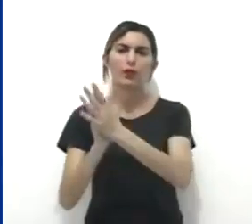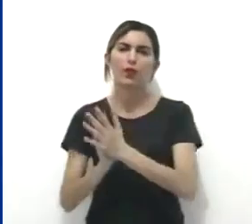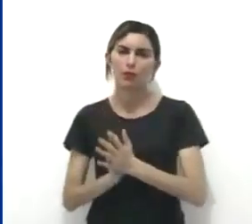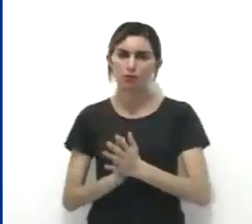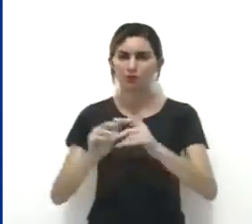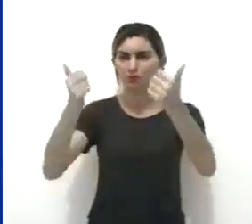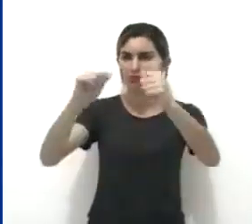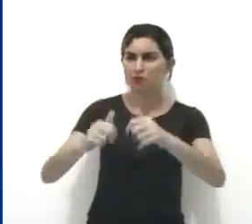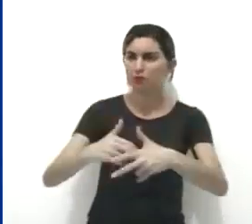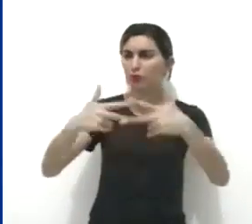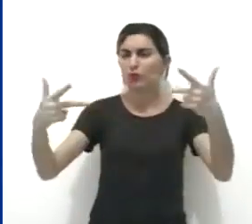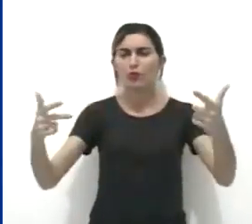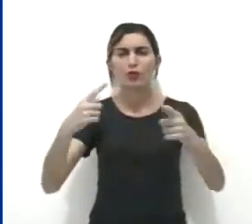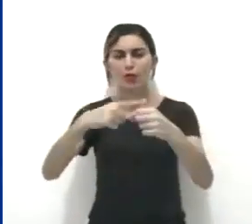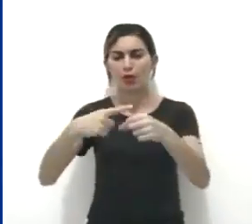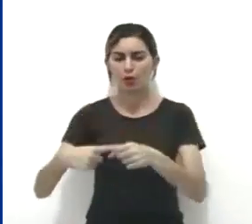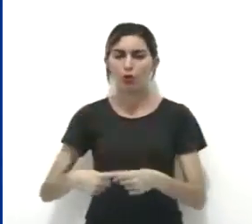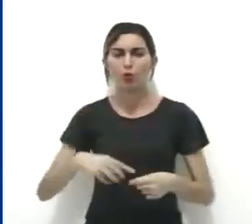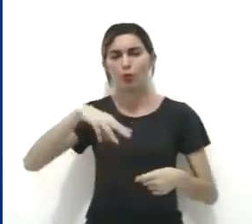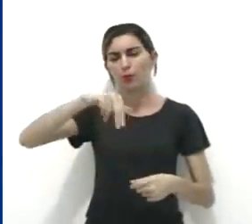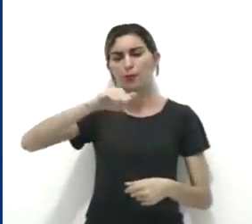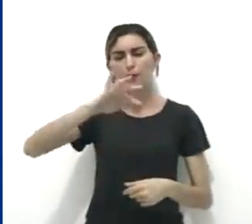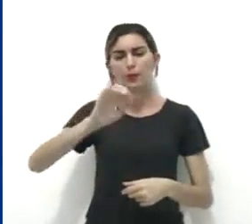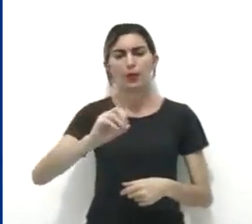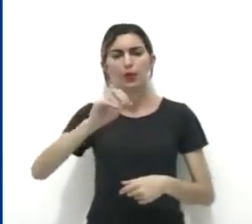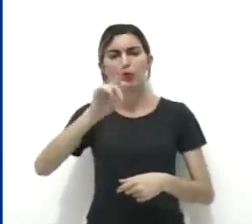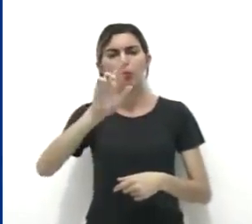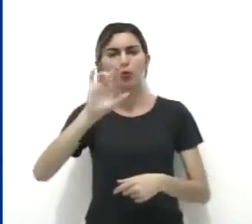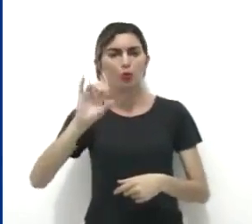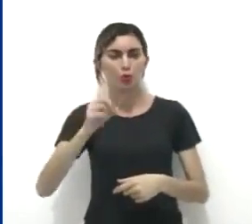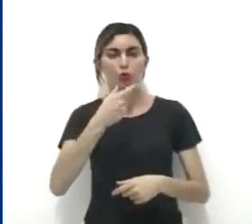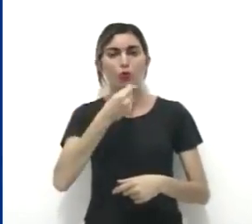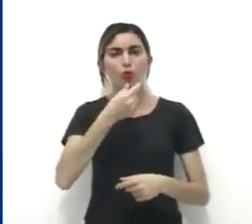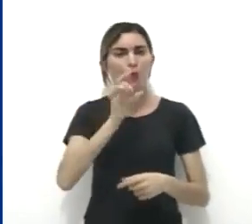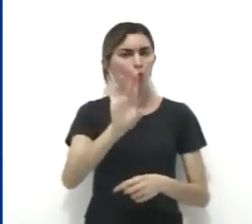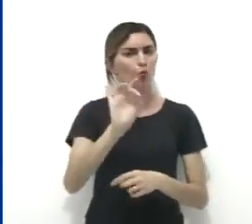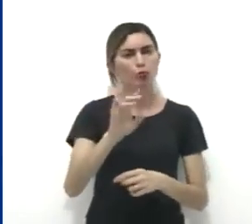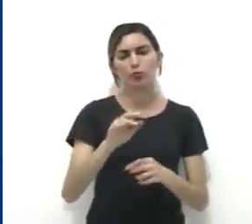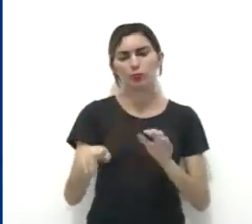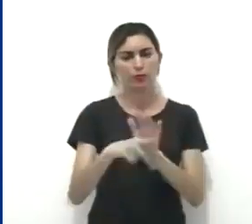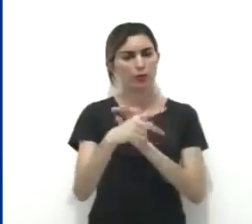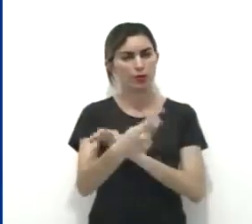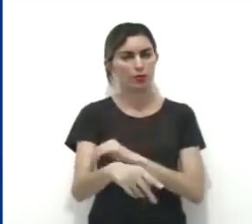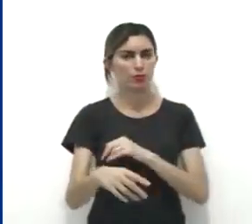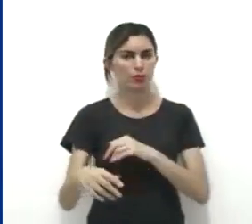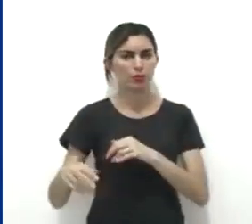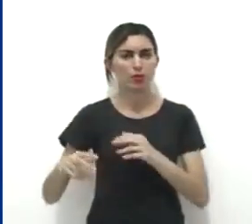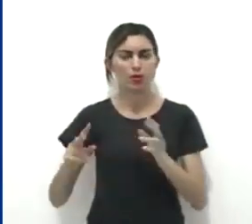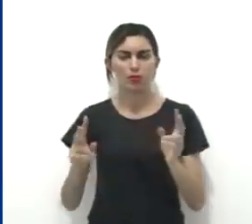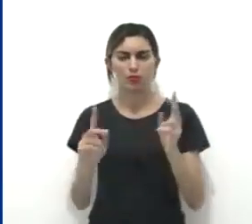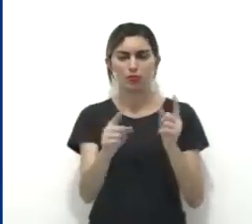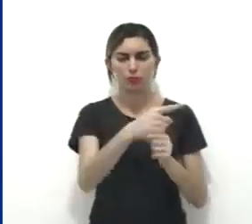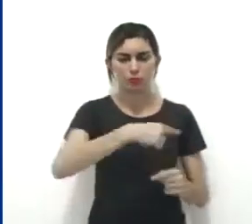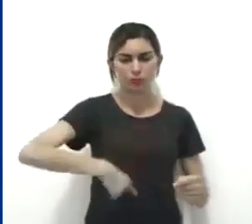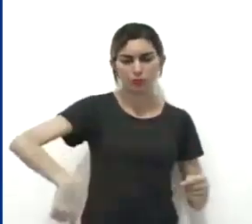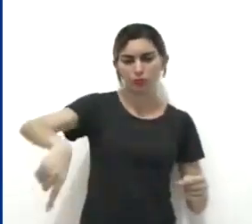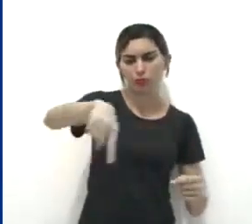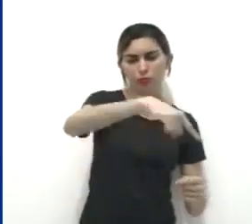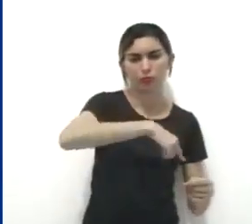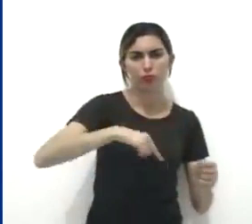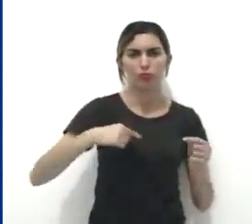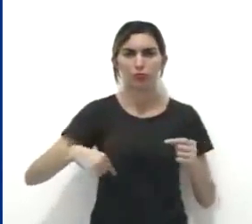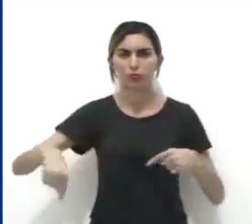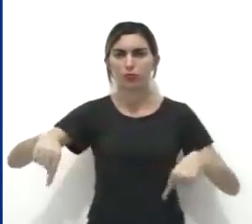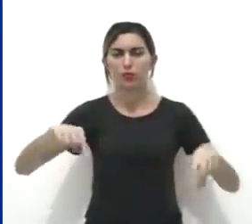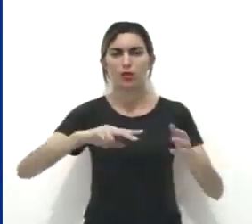homenageia santos padroeiros de cidades do interior do Mato Grosso. Os homens são os únicos participantes da festa. Dançam em ciclos ao som